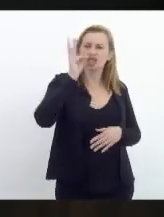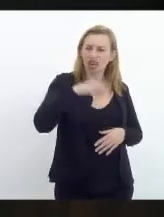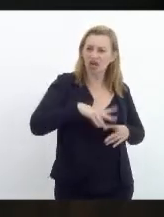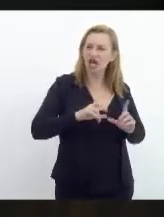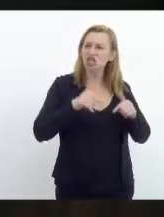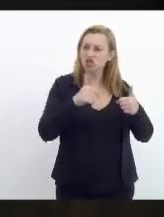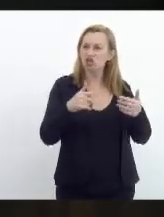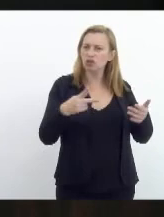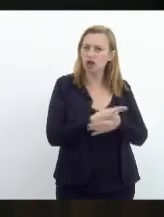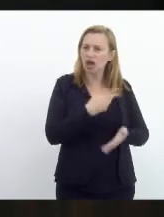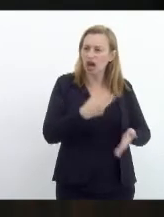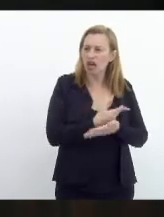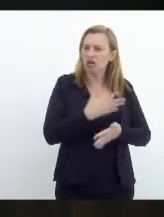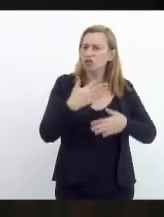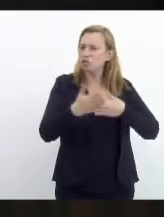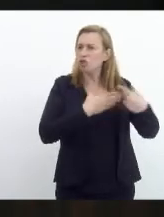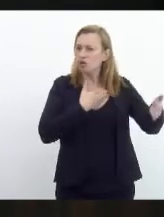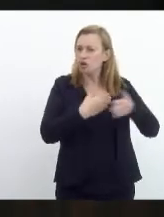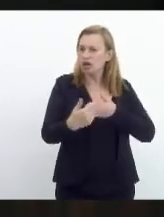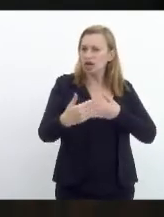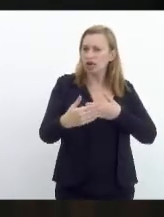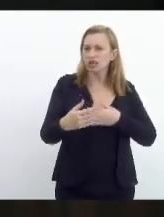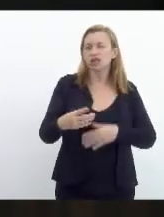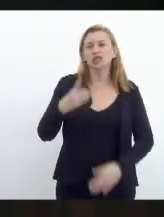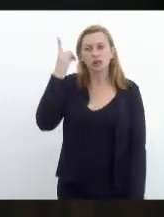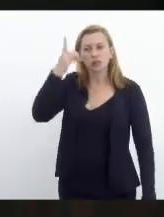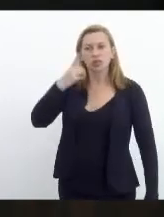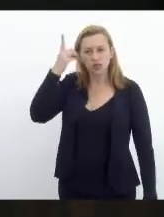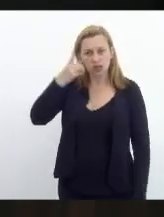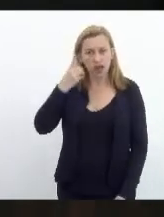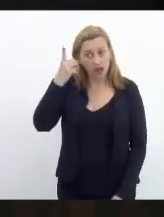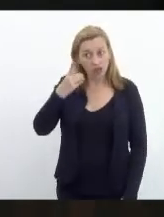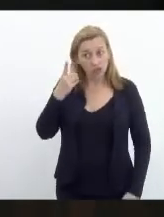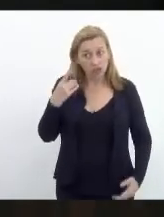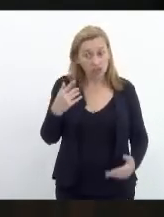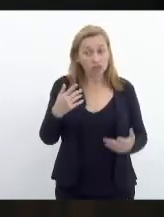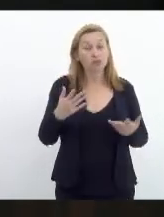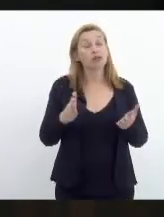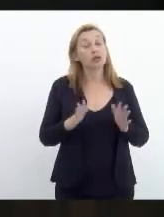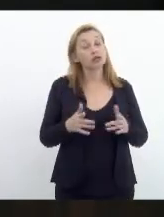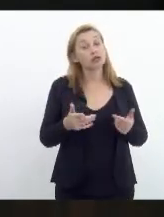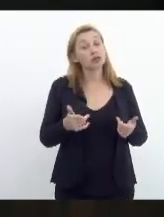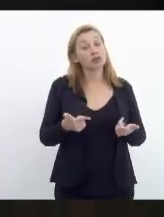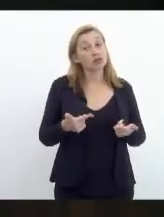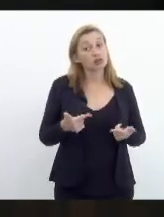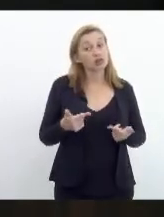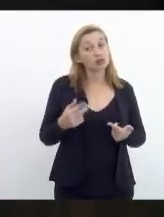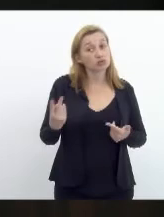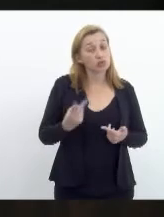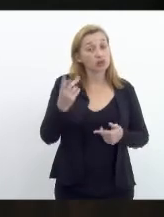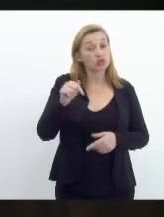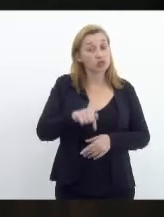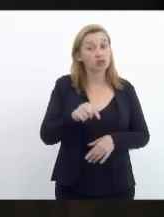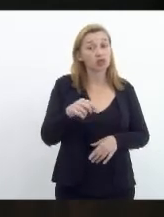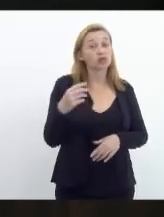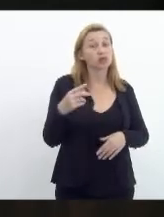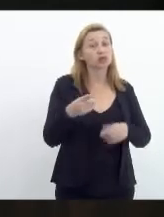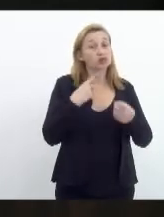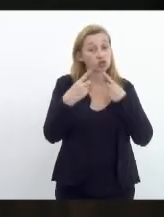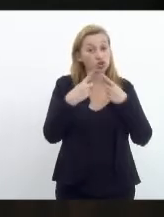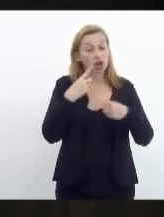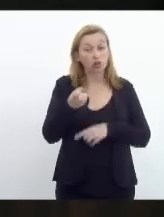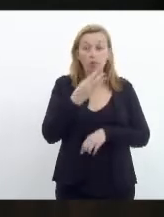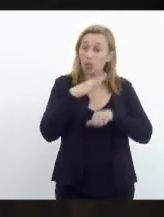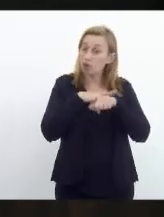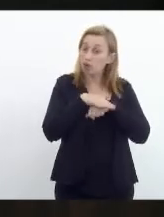de situação de oposição, base de governo ou não, a gente prevalece aqui o diálogo, né, a boa conversa. Na